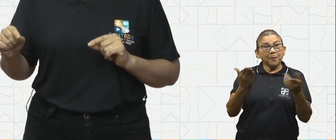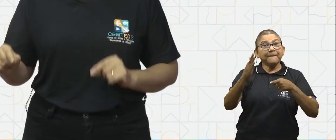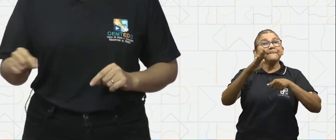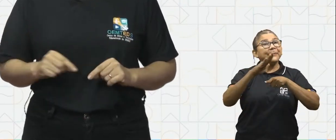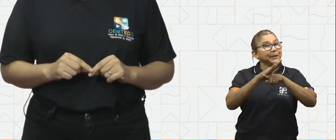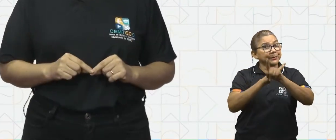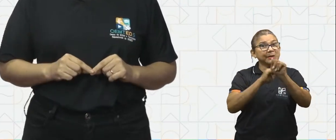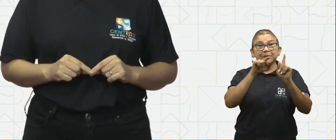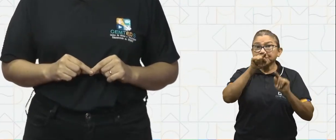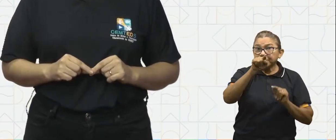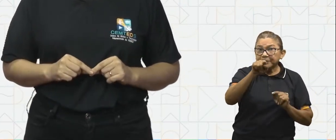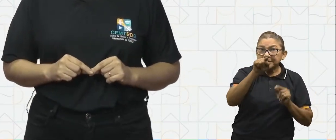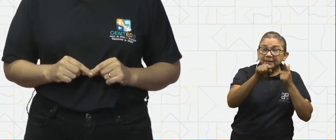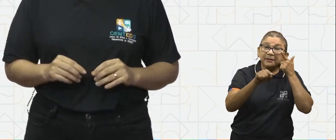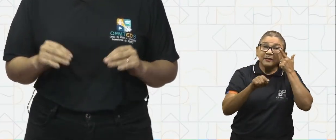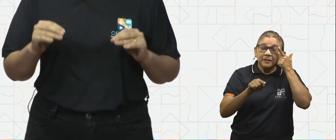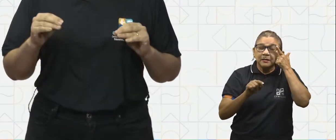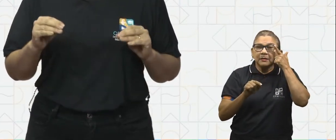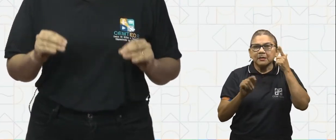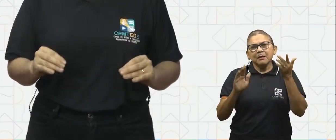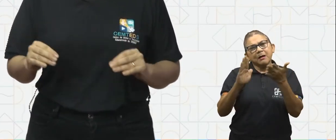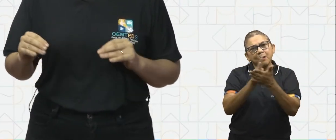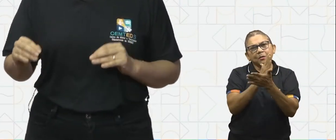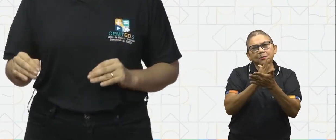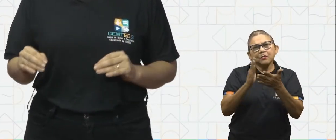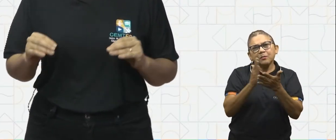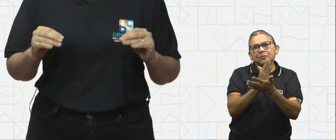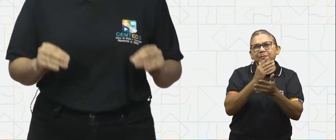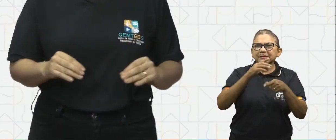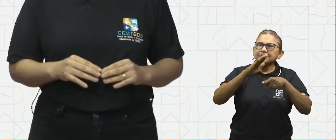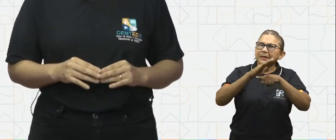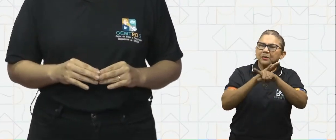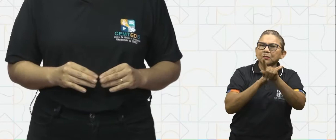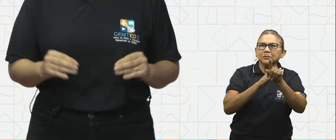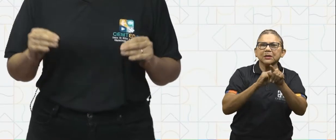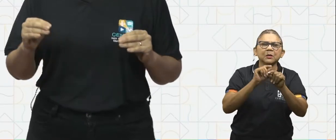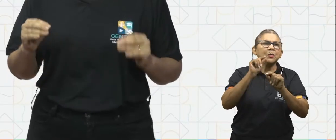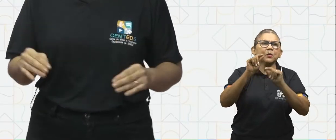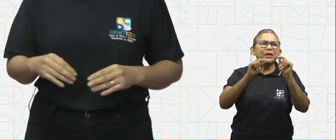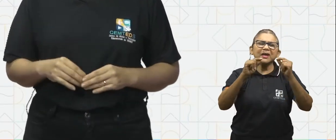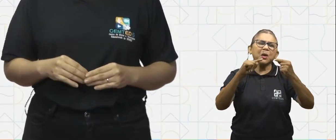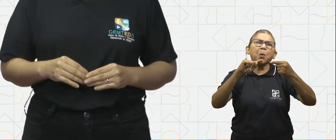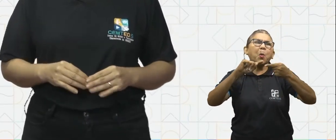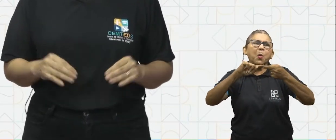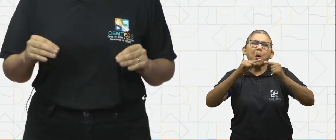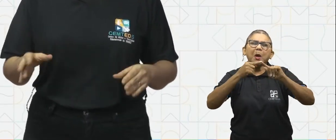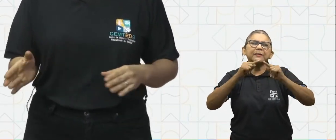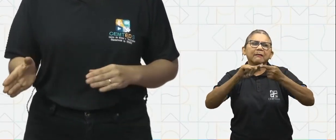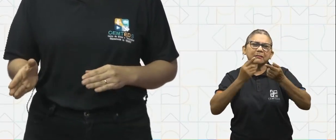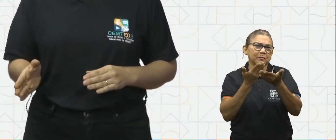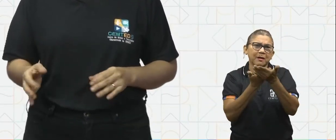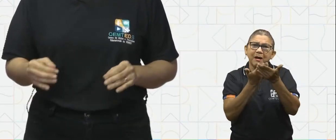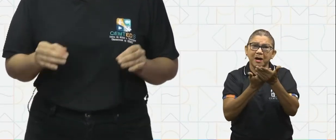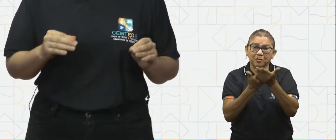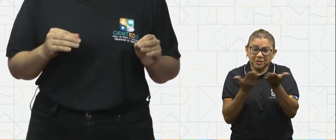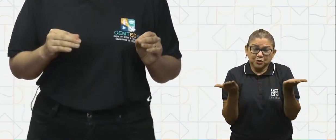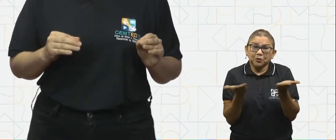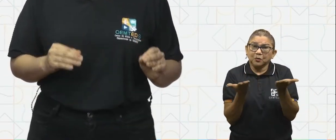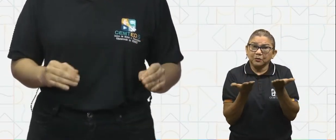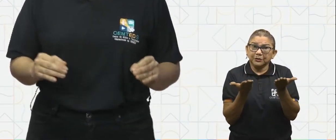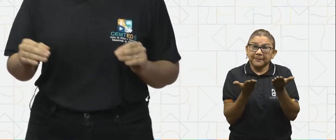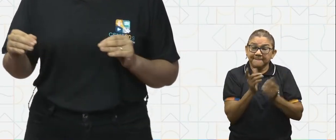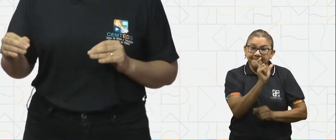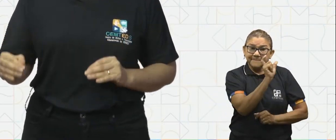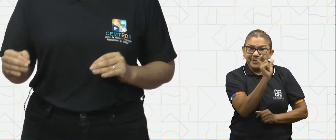fazendo algumas perguntas para você. O que tem a ver concordar com a nossa aula de hoje? Tem tudo a ver, pois